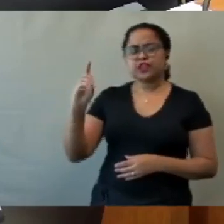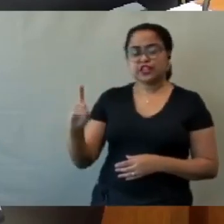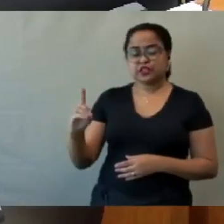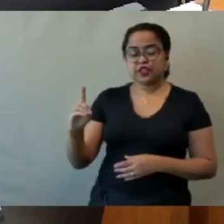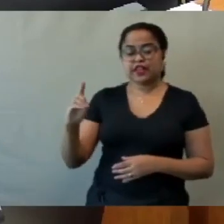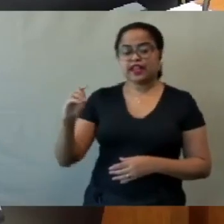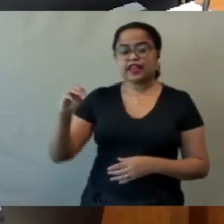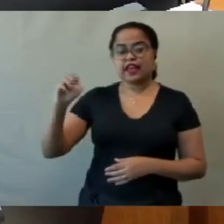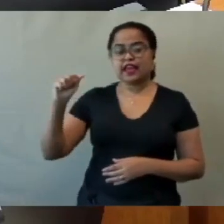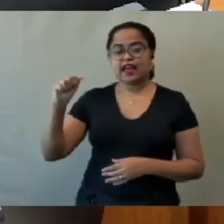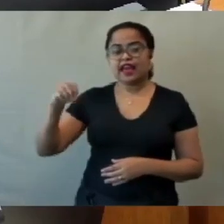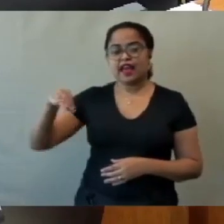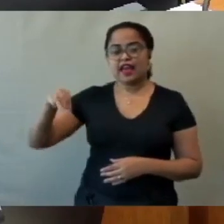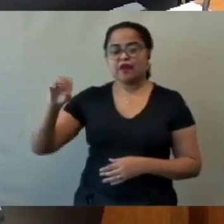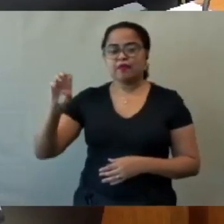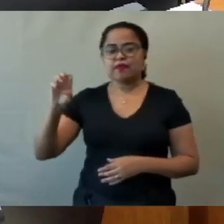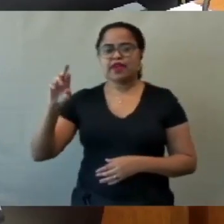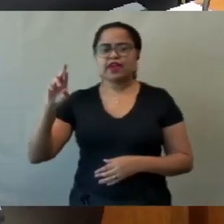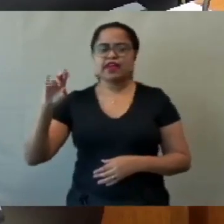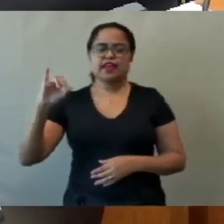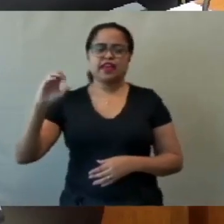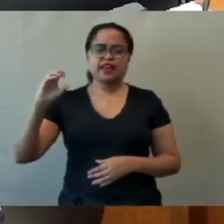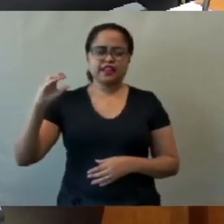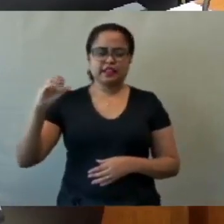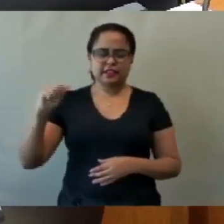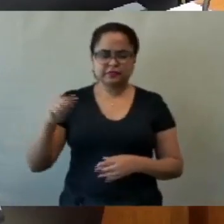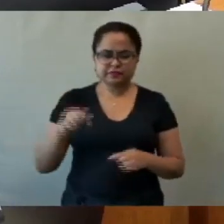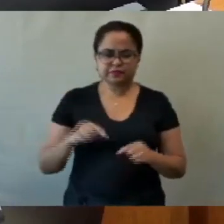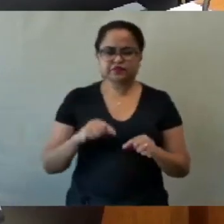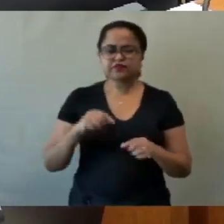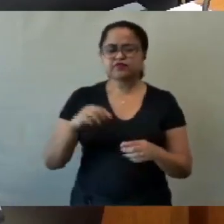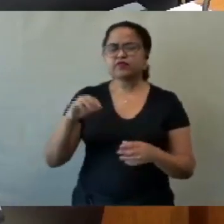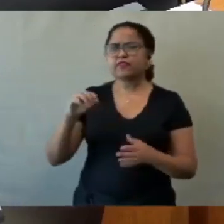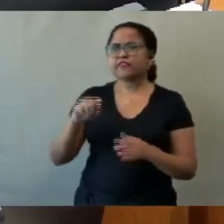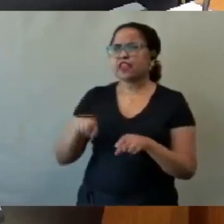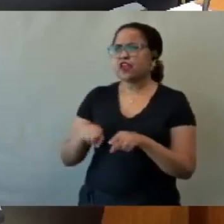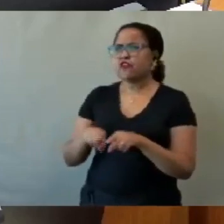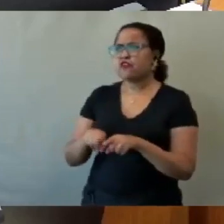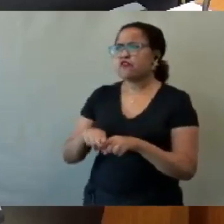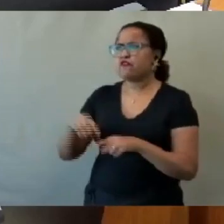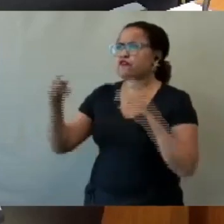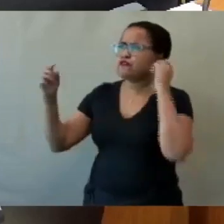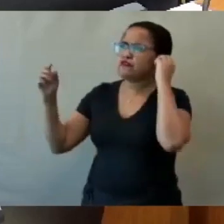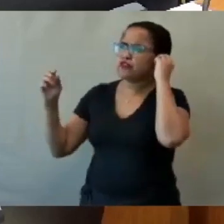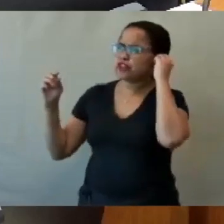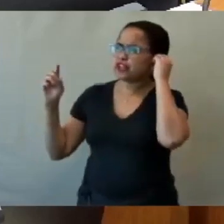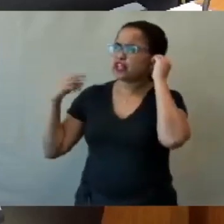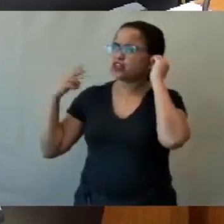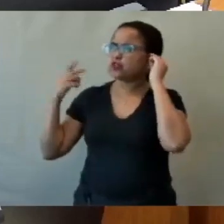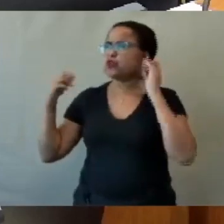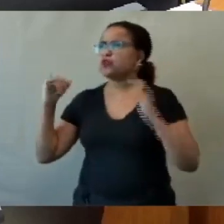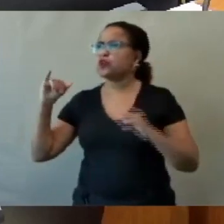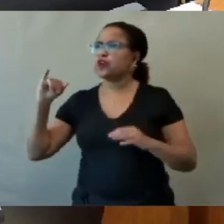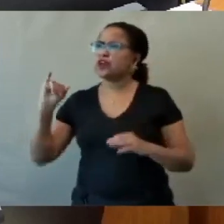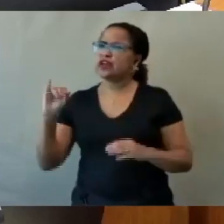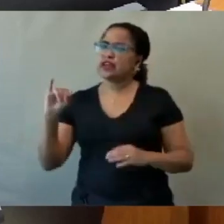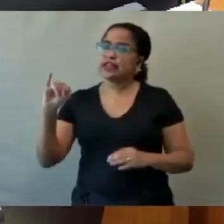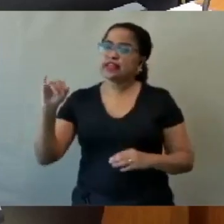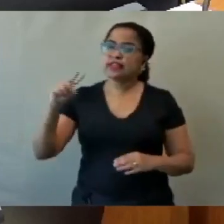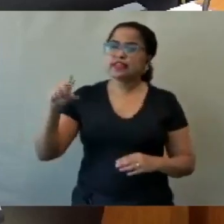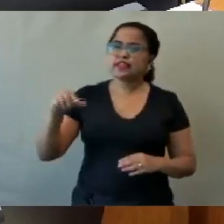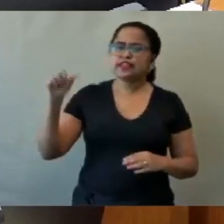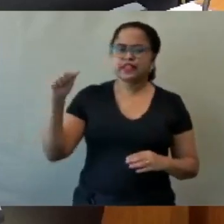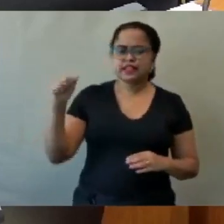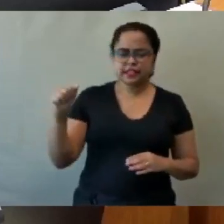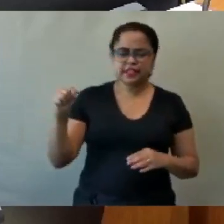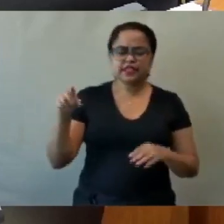vereadora Isa Lourença, doutor Bruno Pedralva, Cida Falabella, Pedro Patrus e